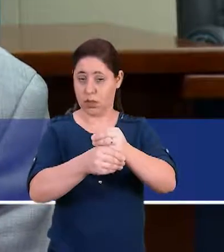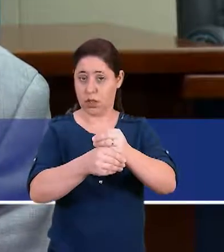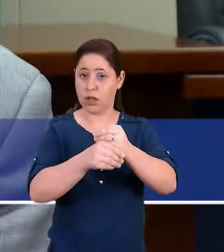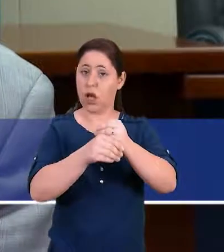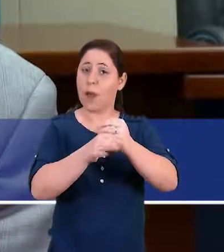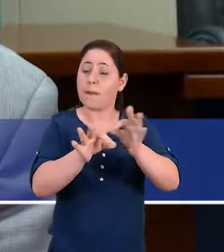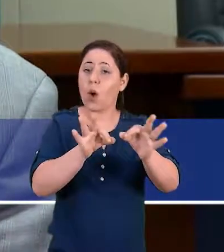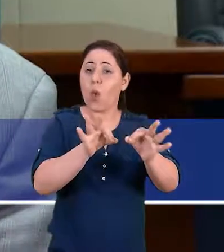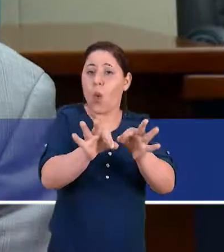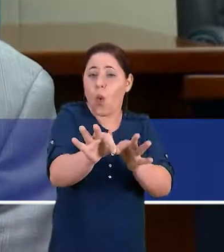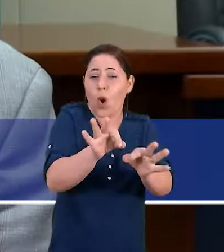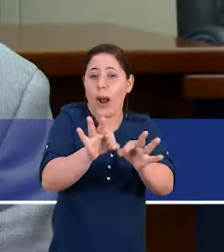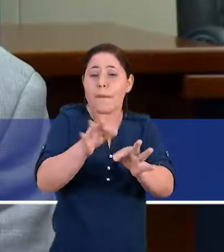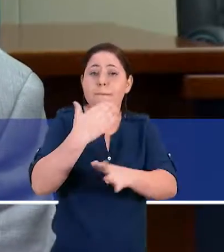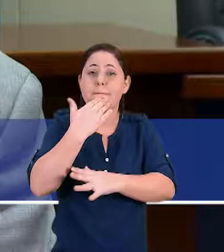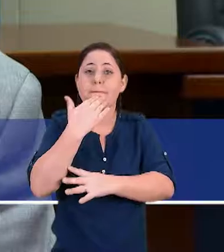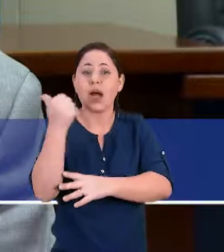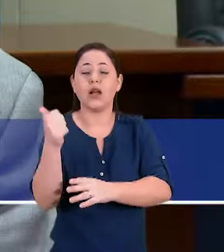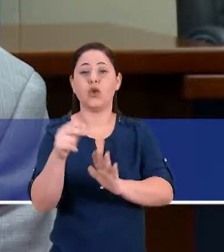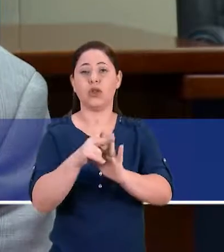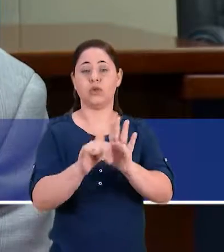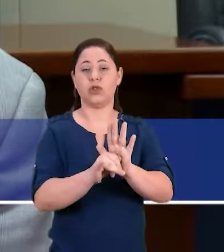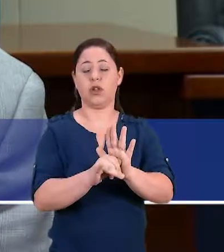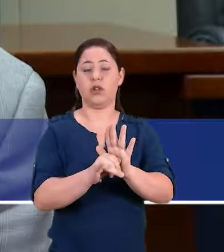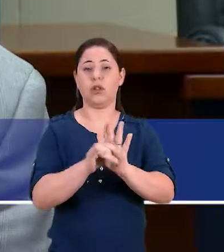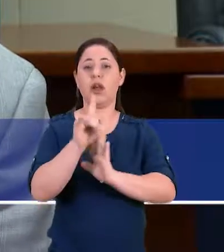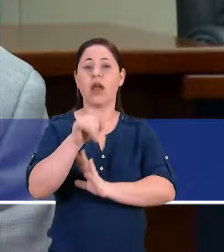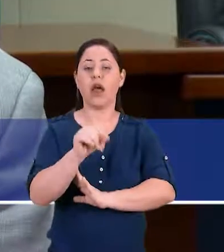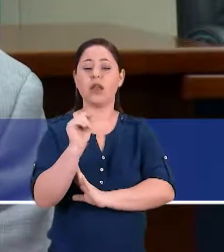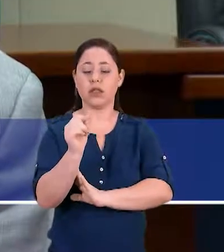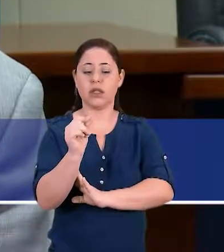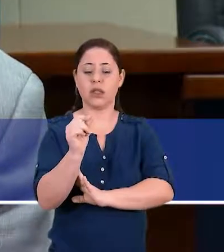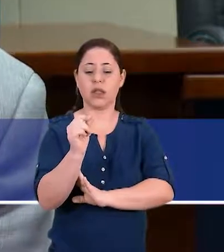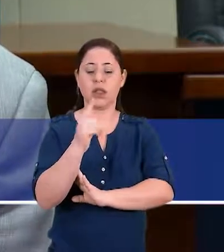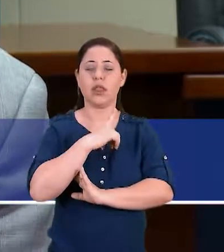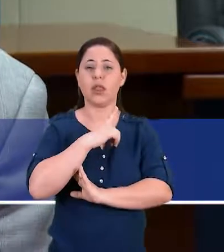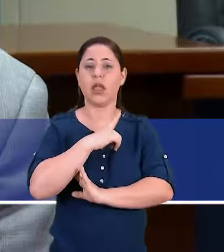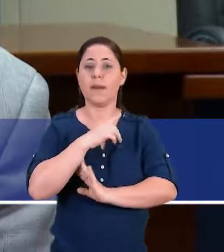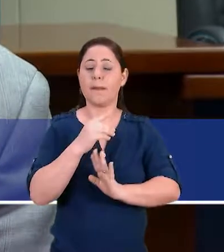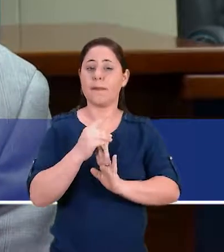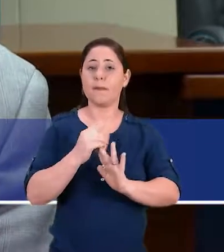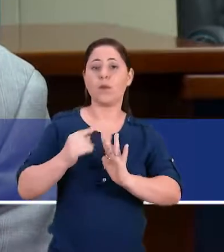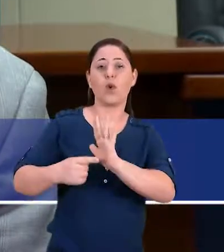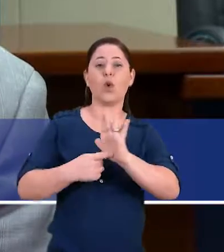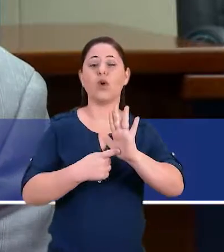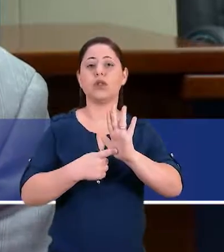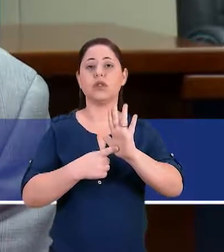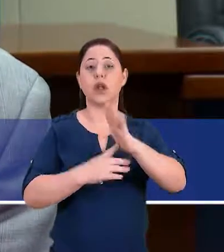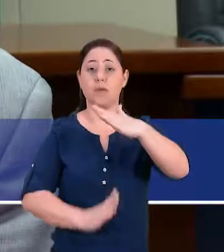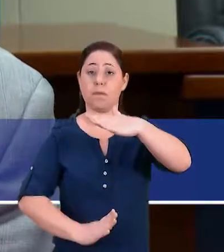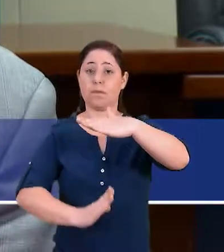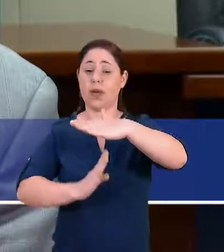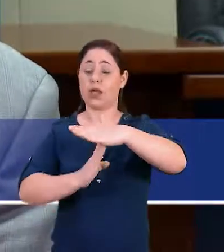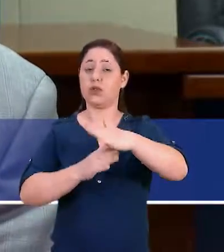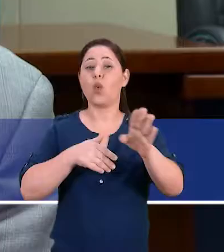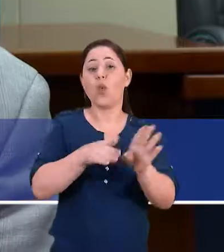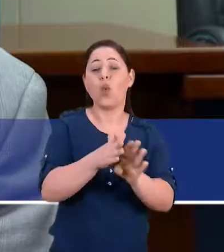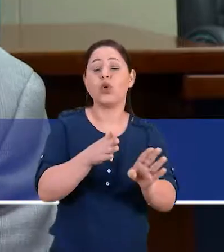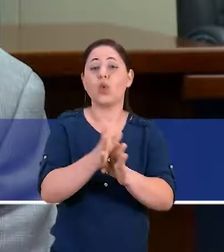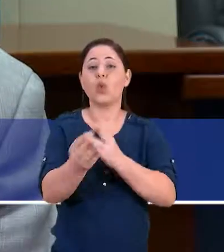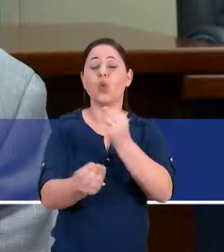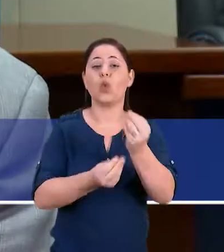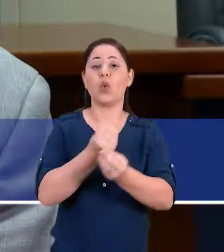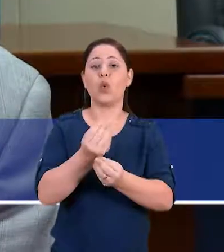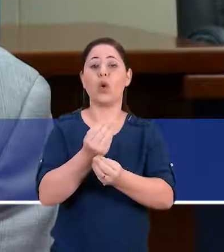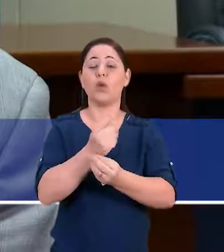as emendas elas são para aperfeiçoar o projeto, principalmente essa que, no caso, indica metas, né, e